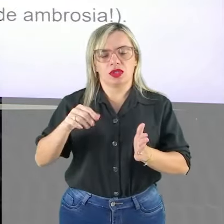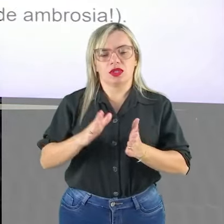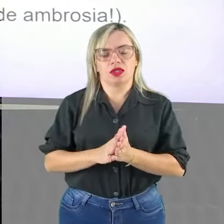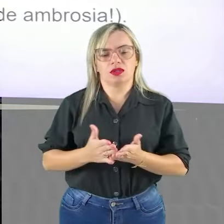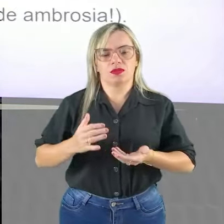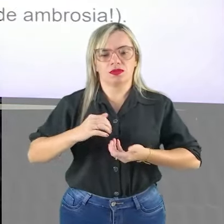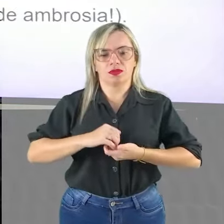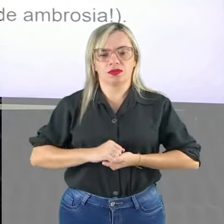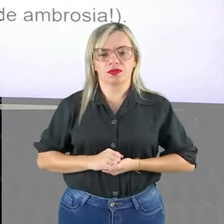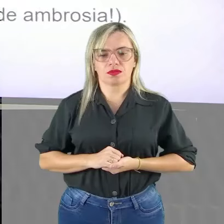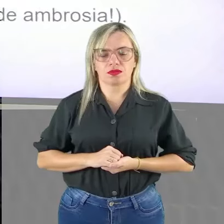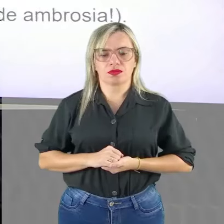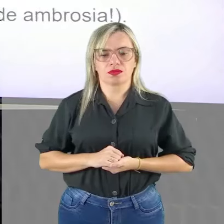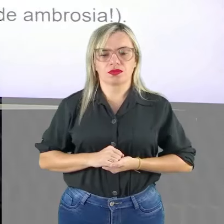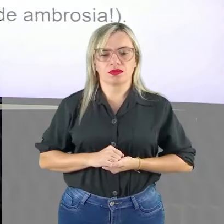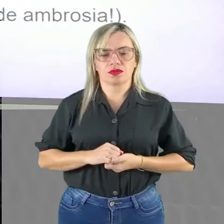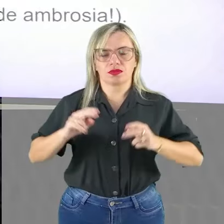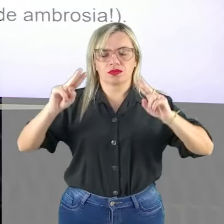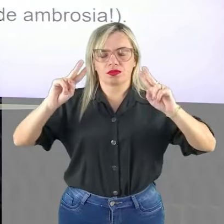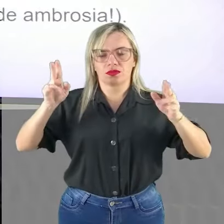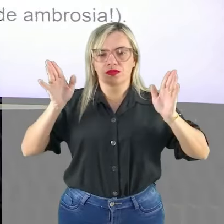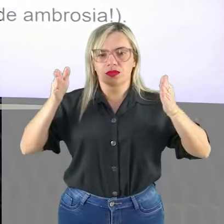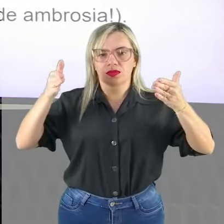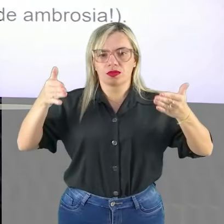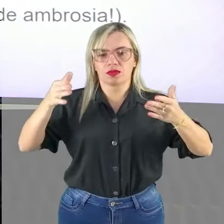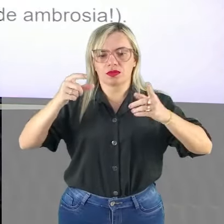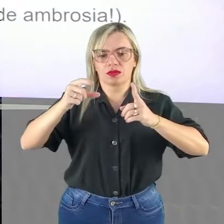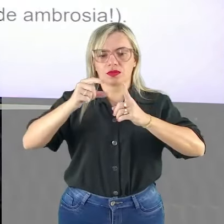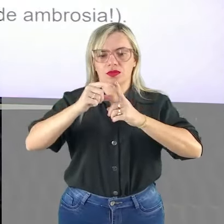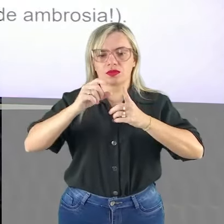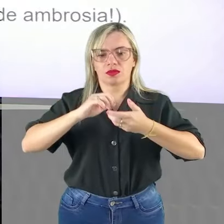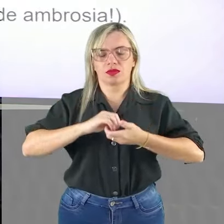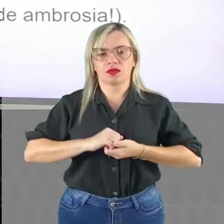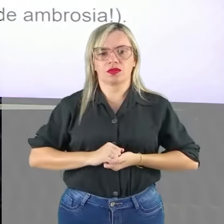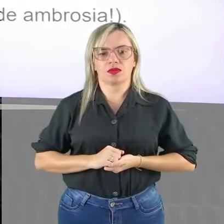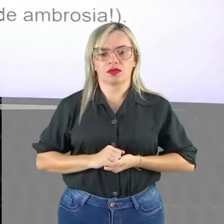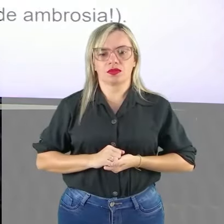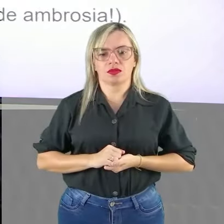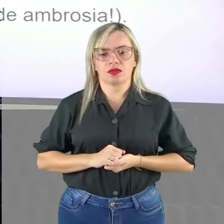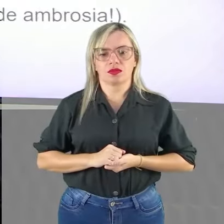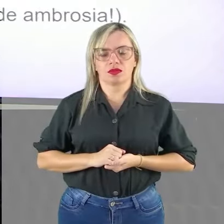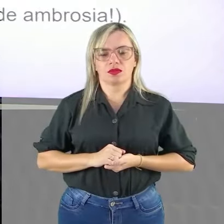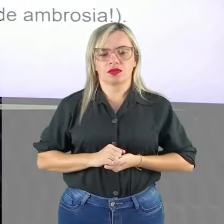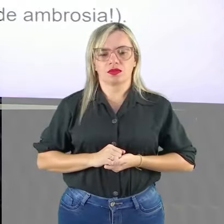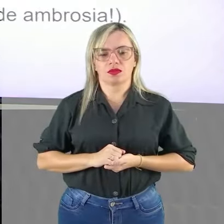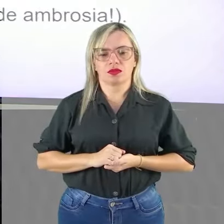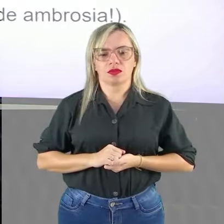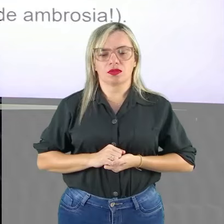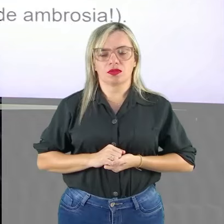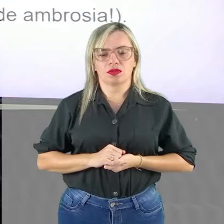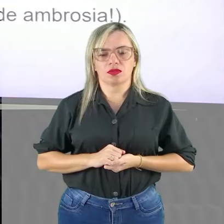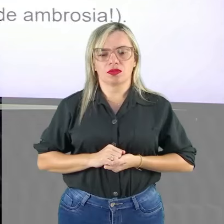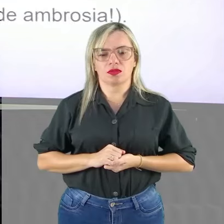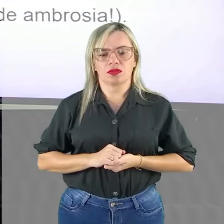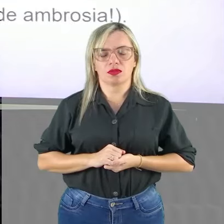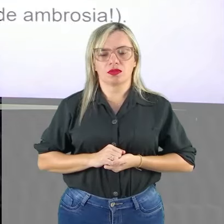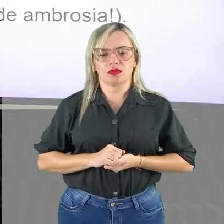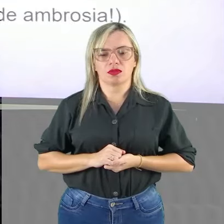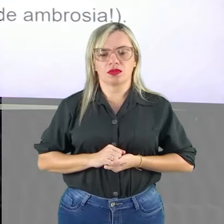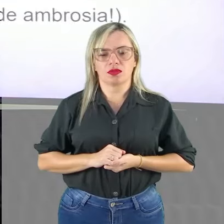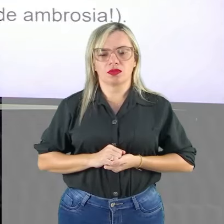há uma reserva na sua guia são platos aliende um Timon conductor somar